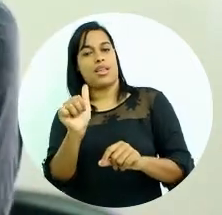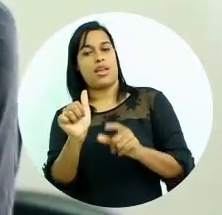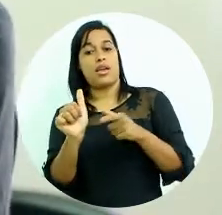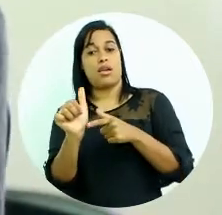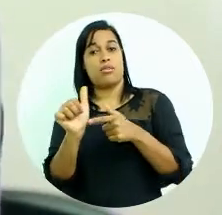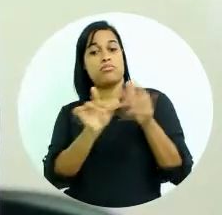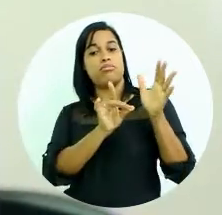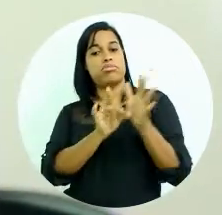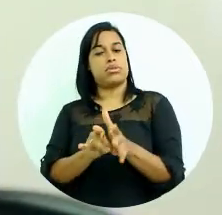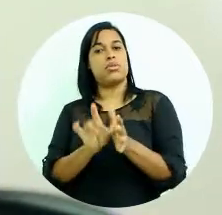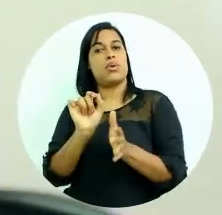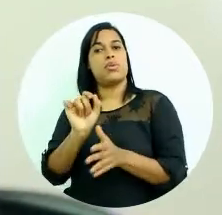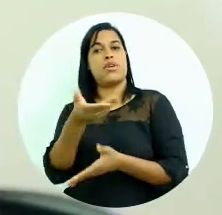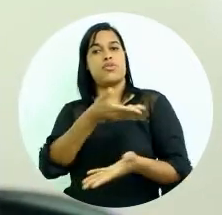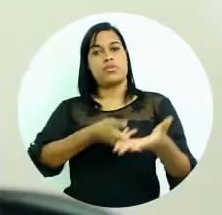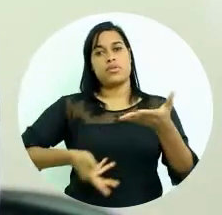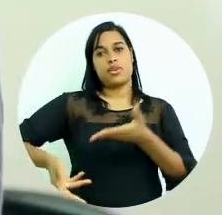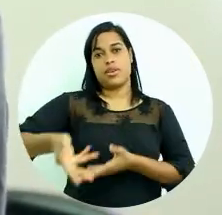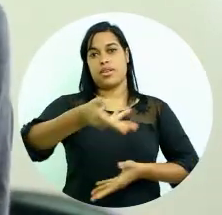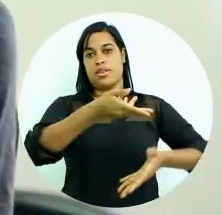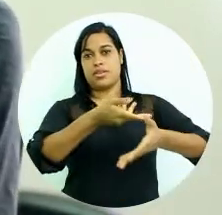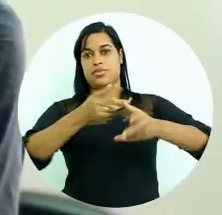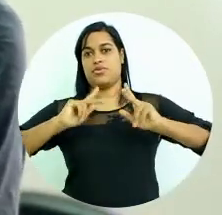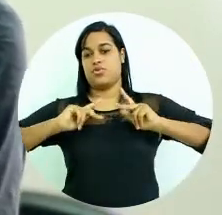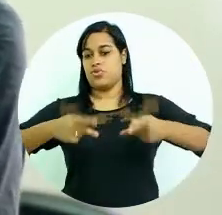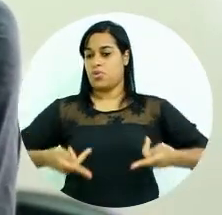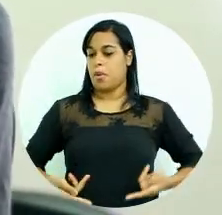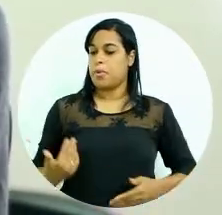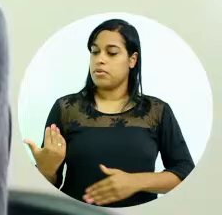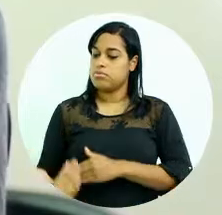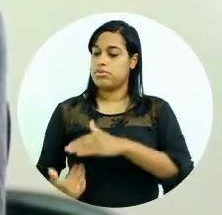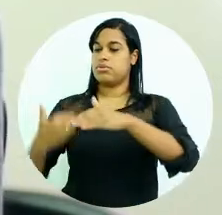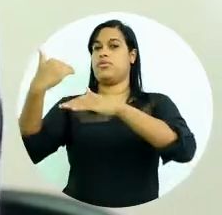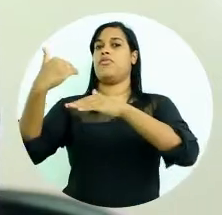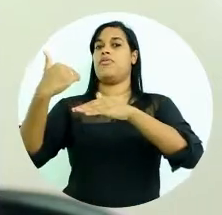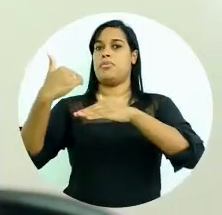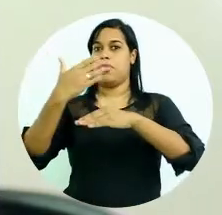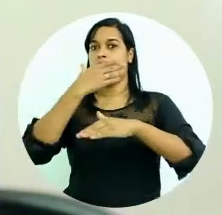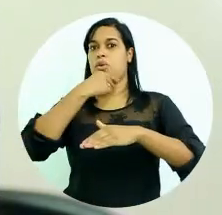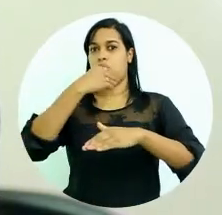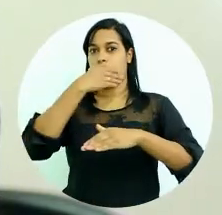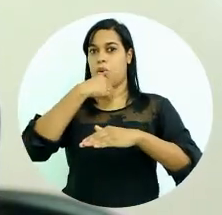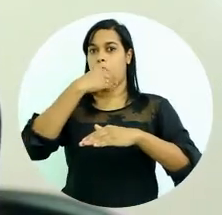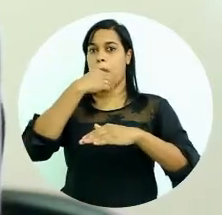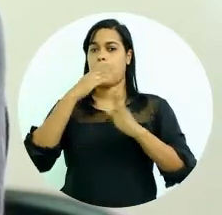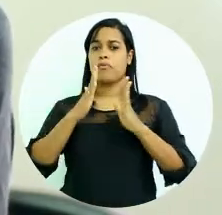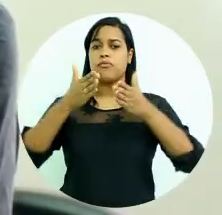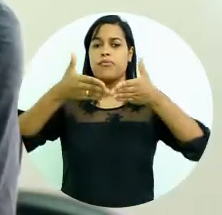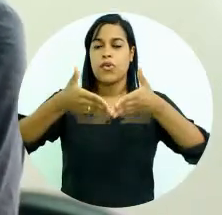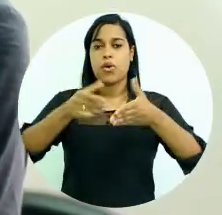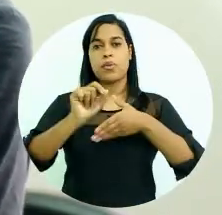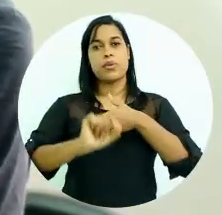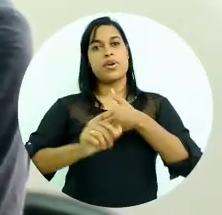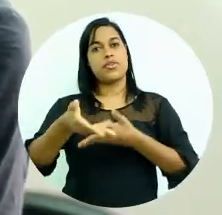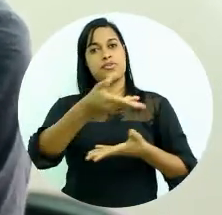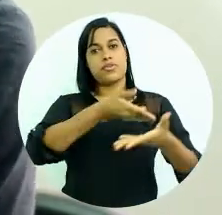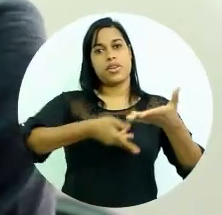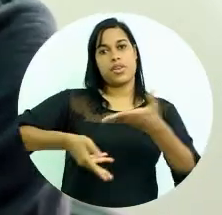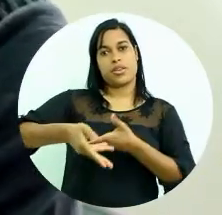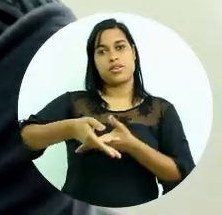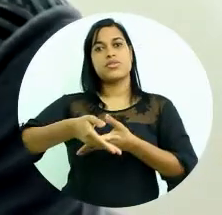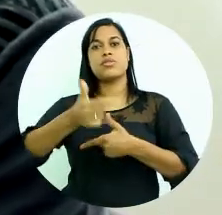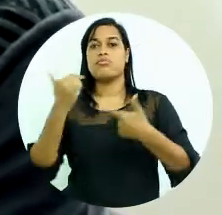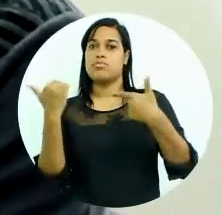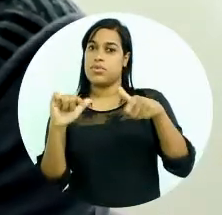vai aplicar às relações humanas, de desenvolvimento da humanidade, tendo como foco